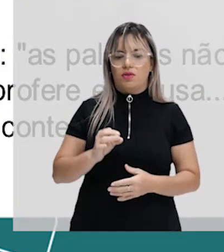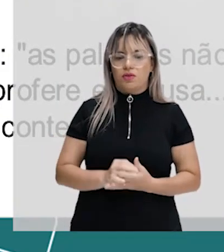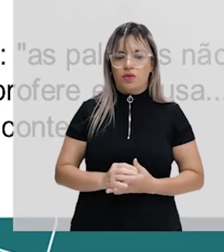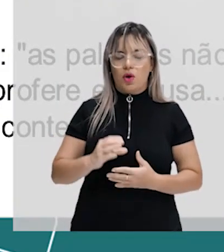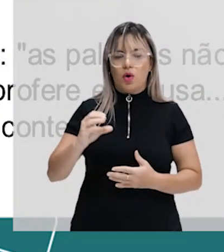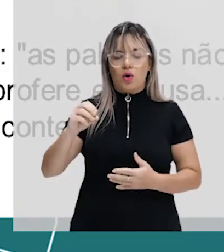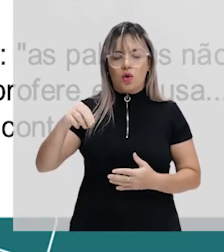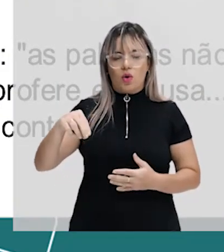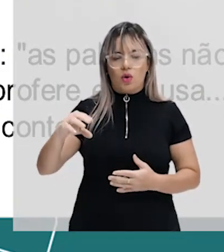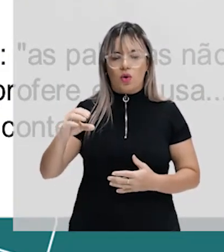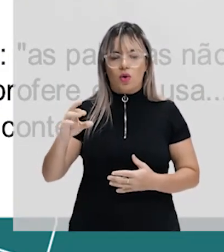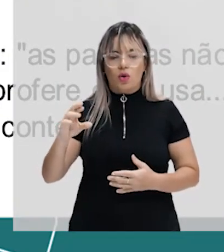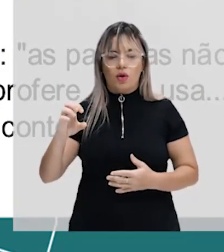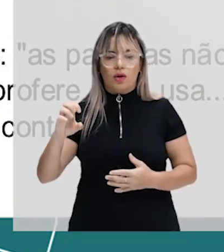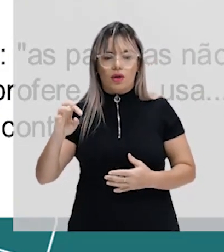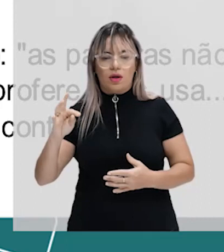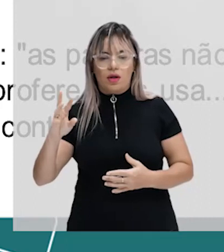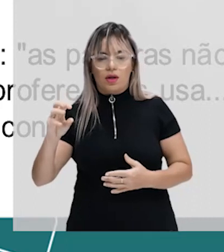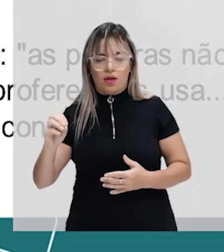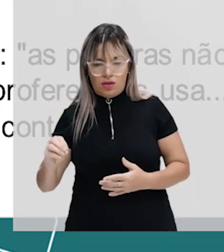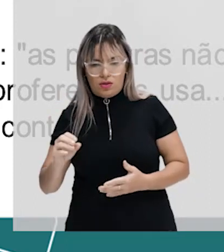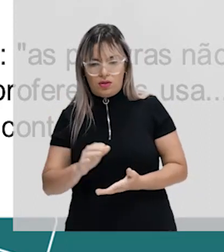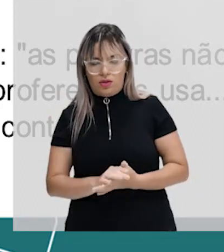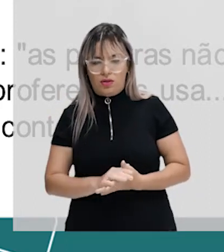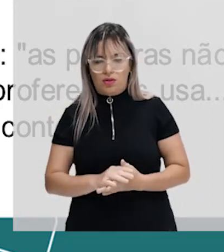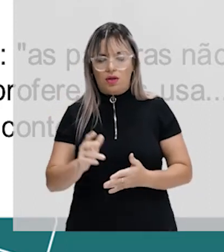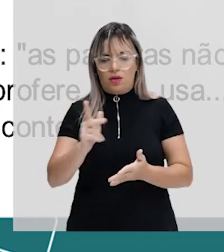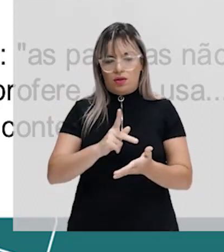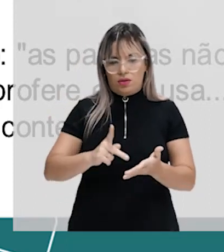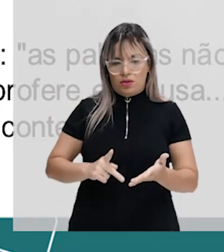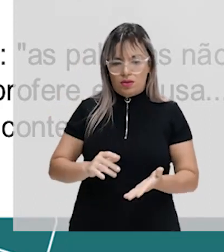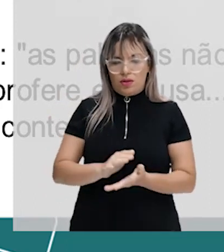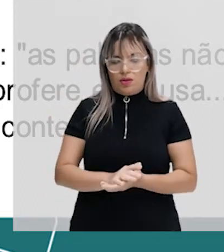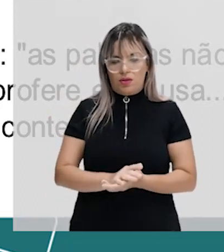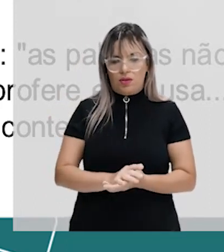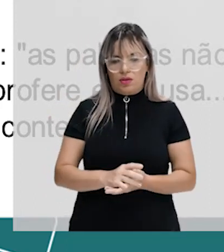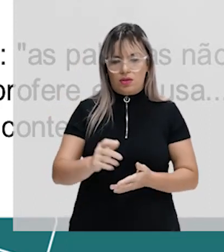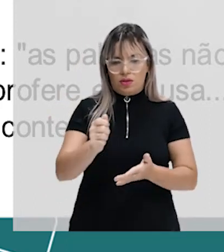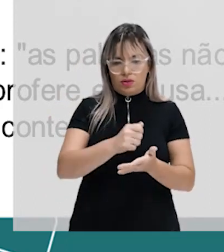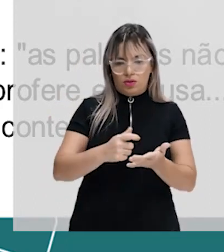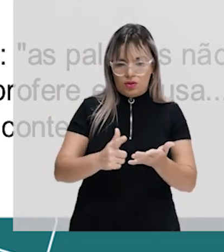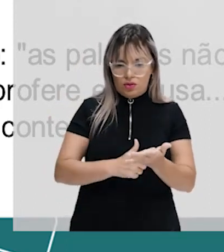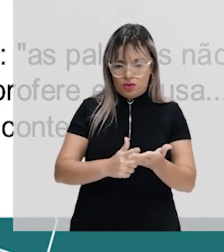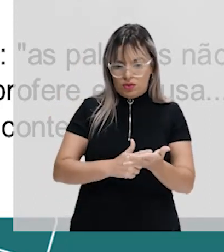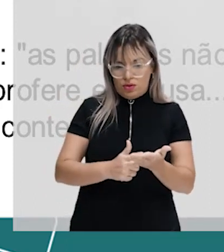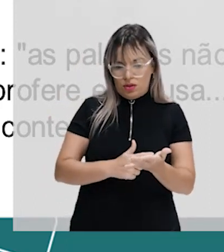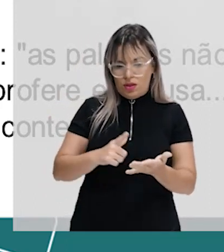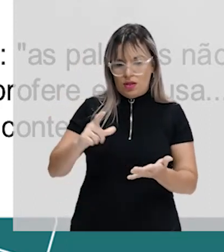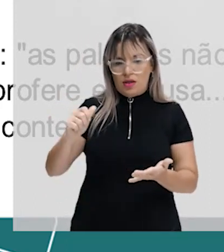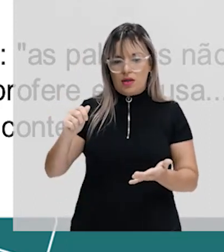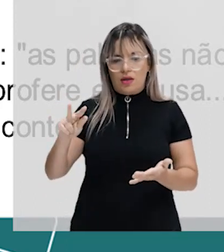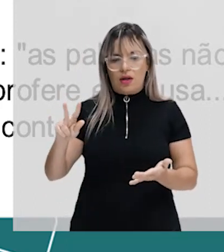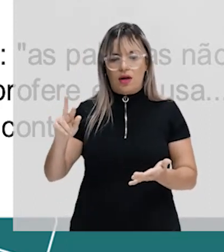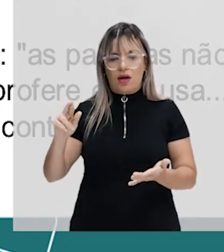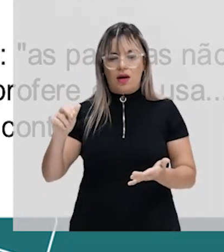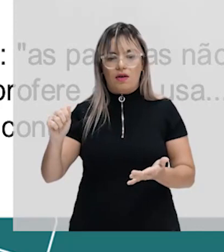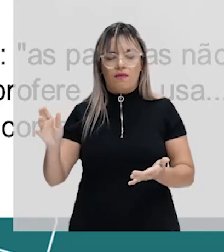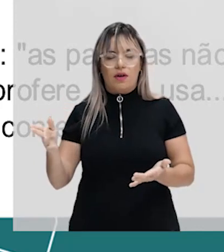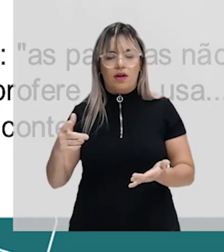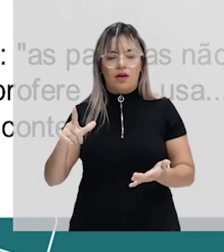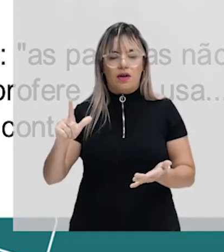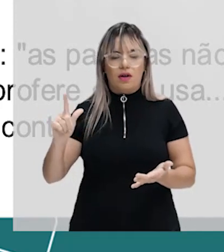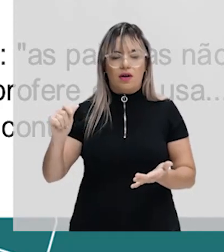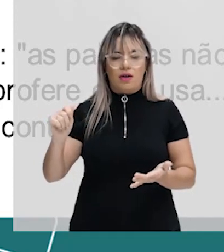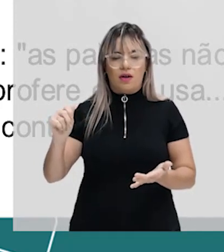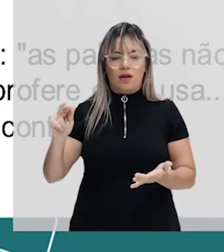Lavra, Lavra faz uma espécie de manifesto. As palavras não são corpos inertes, imobilizados a partir de quem as